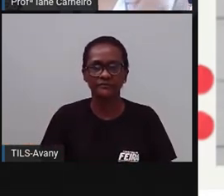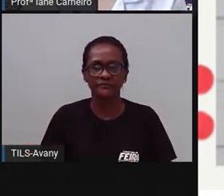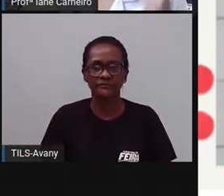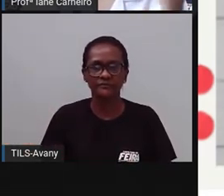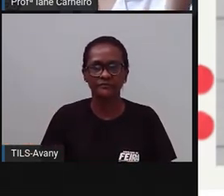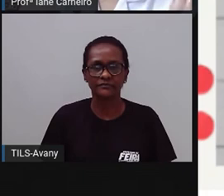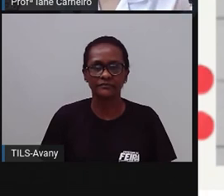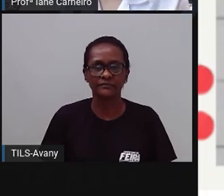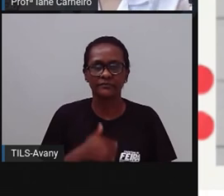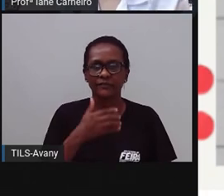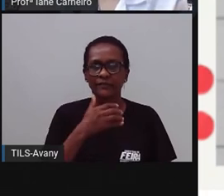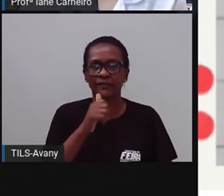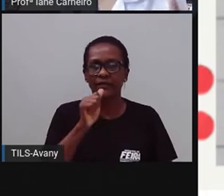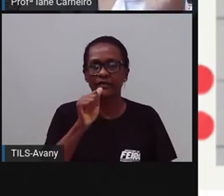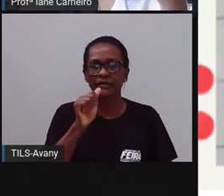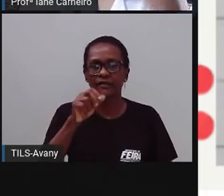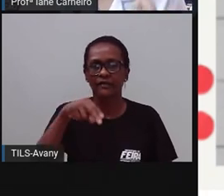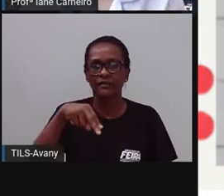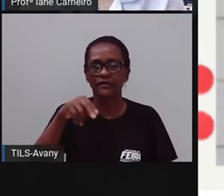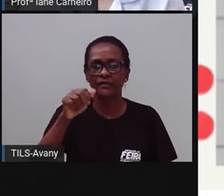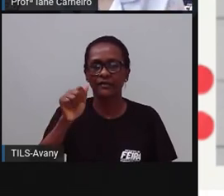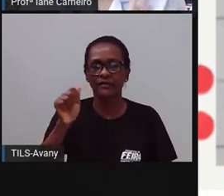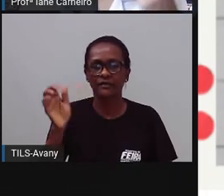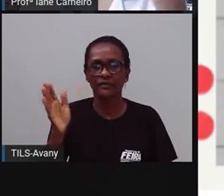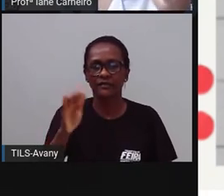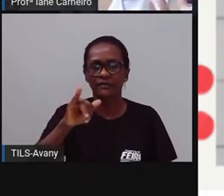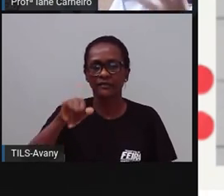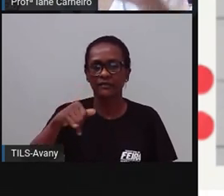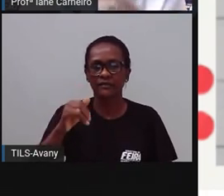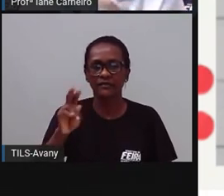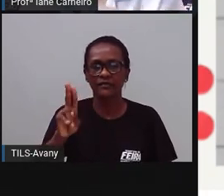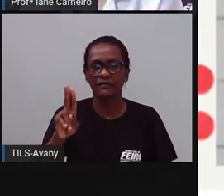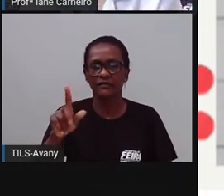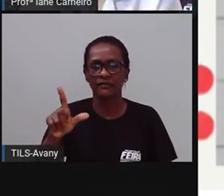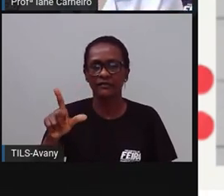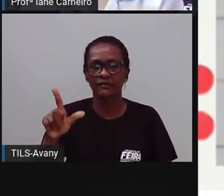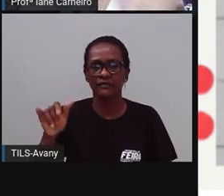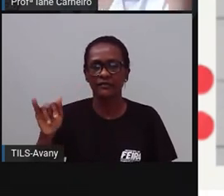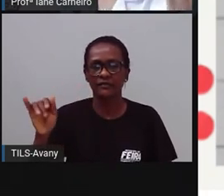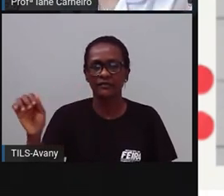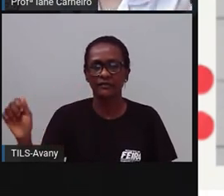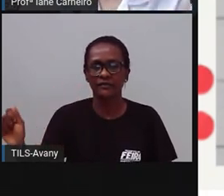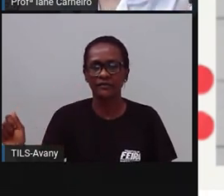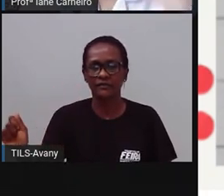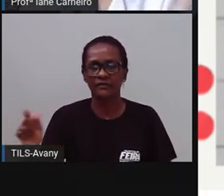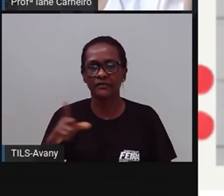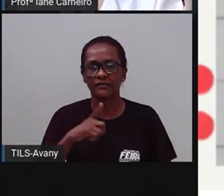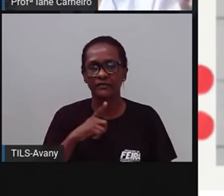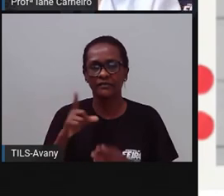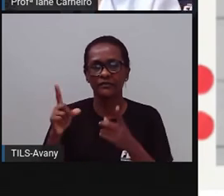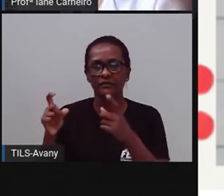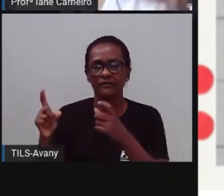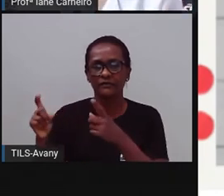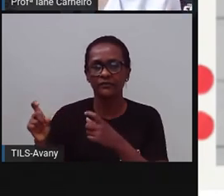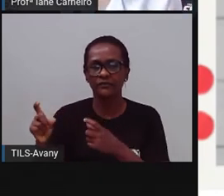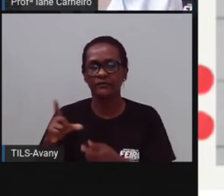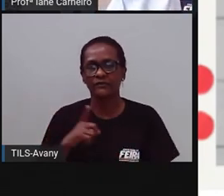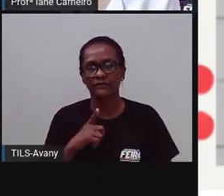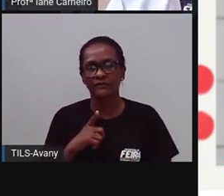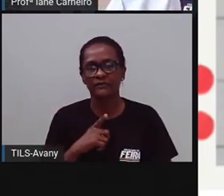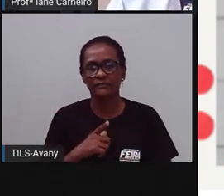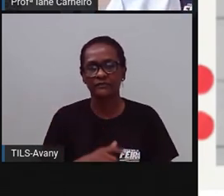convidando Ana Júlia aí tem até a foto dela se não tivesse nome dela mas tenta foto você saberia